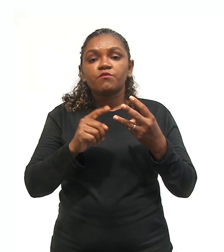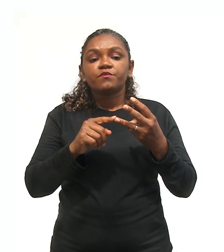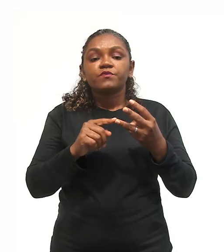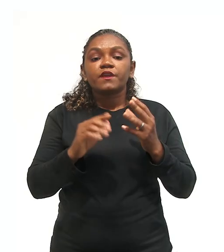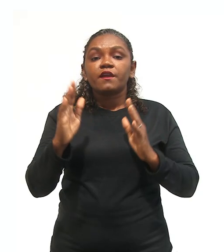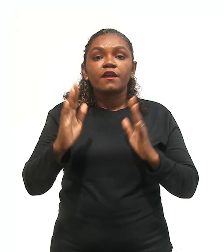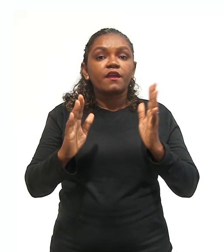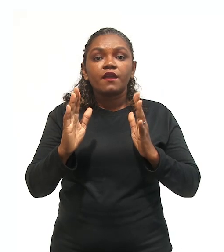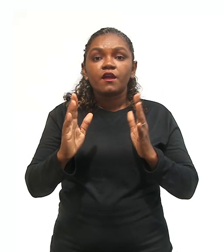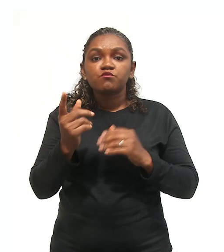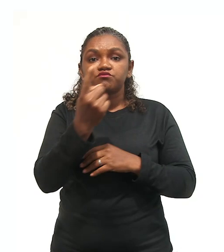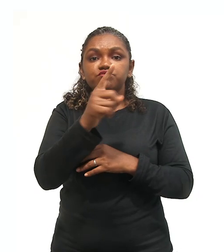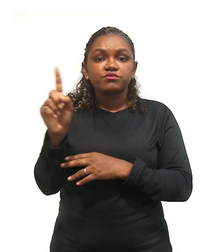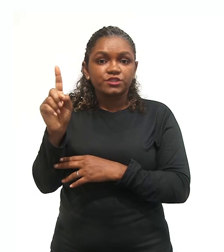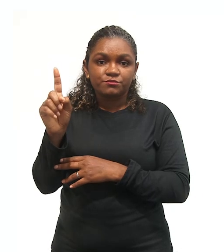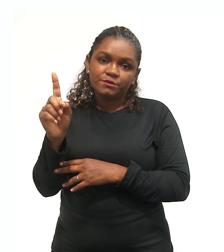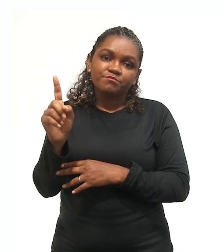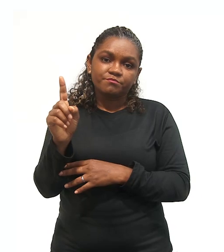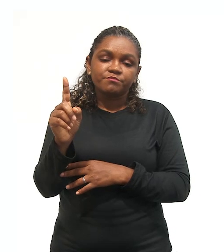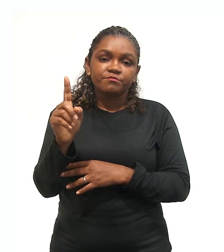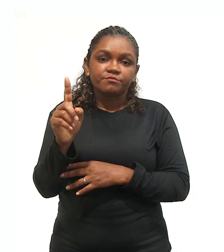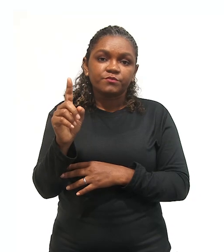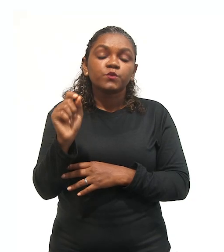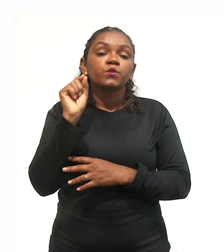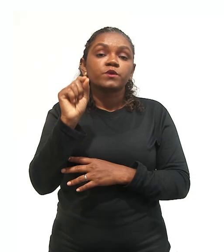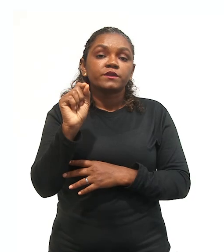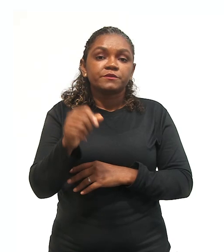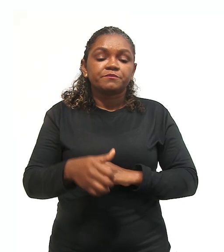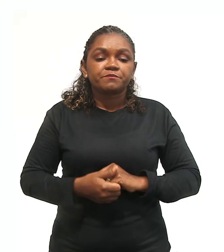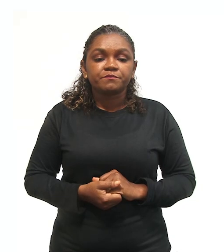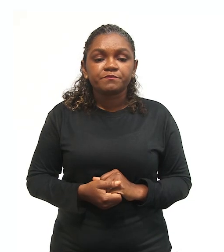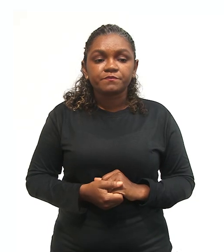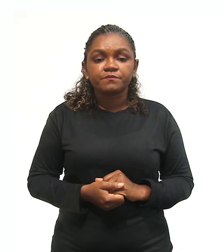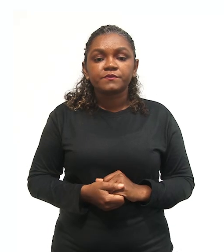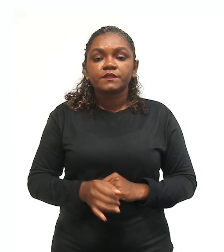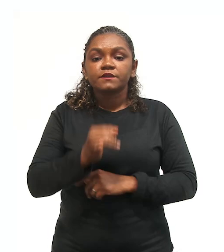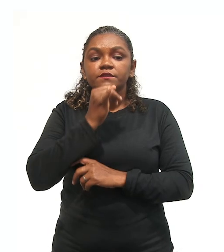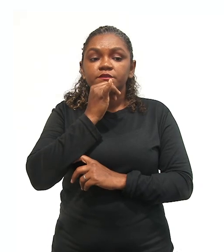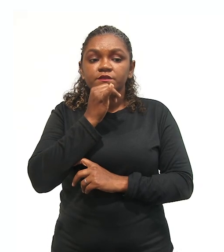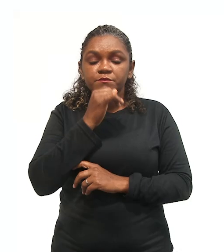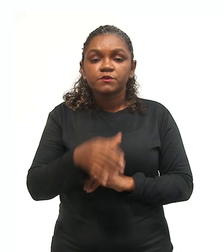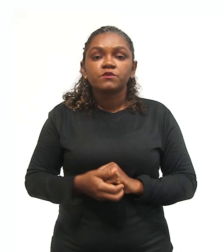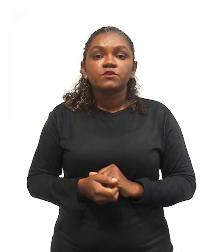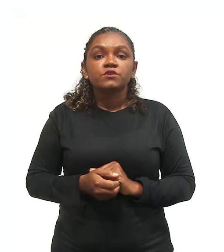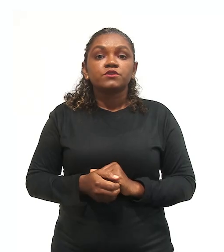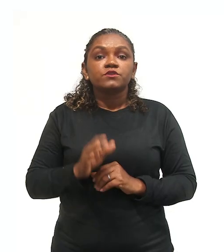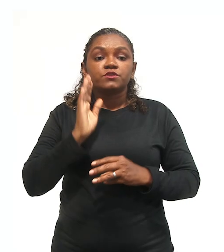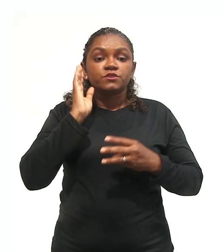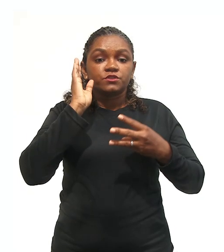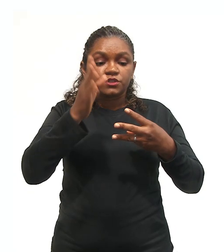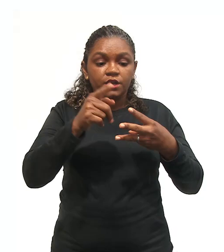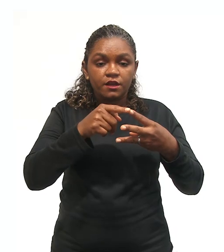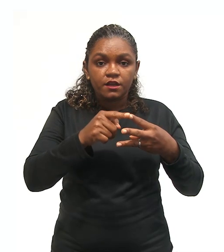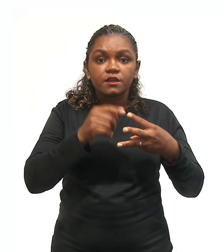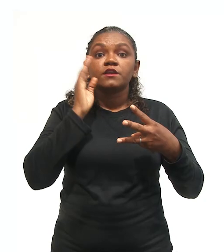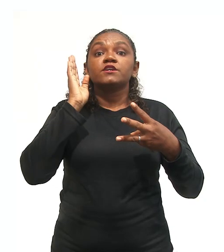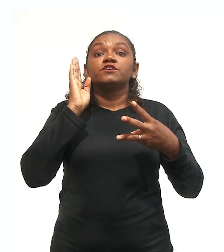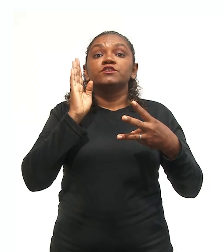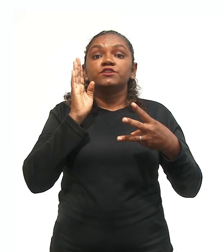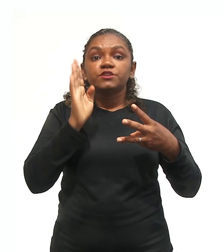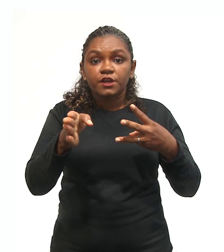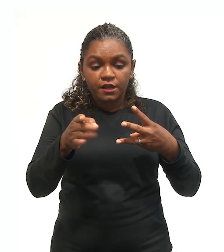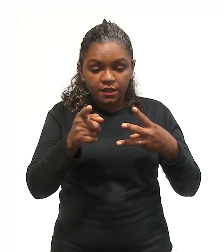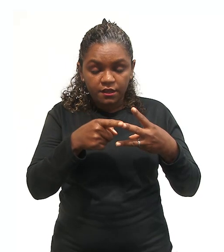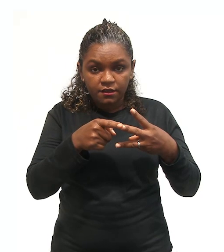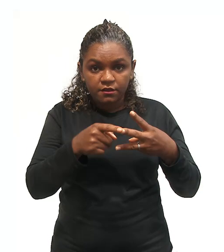a fase final do ciclo de vida dessa sociedade. Aqui, então, após a conclusão da liquidação e do registro